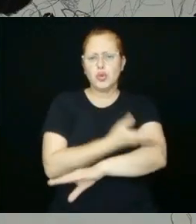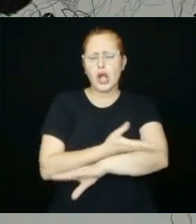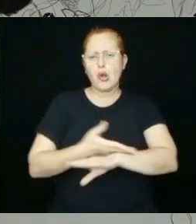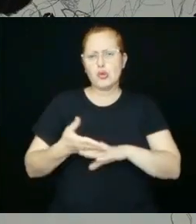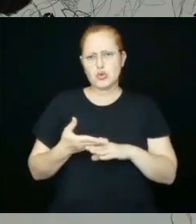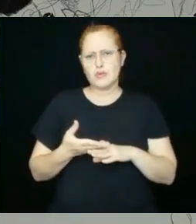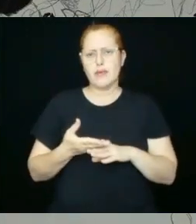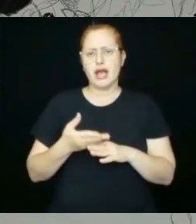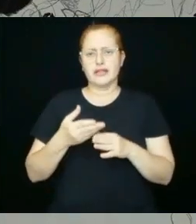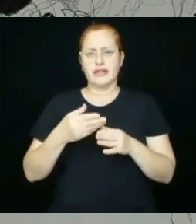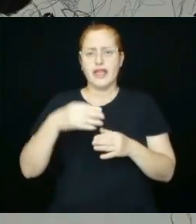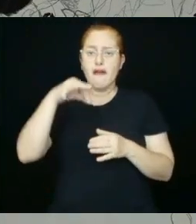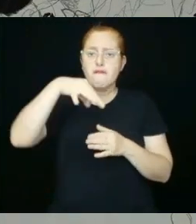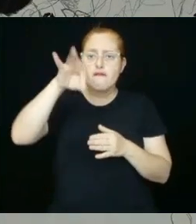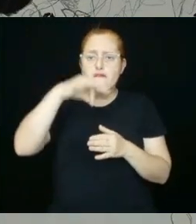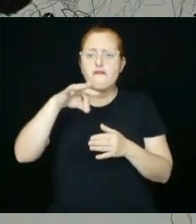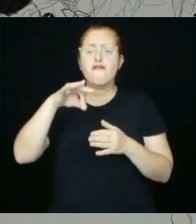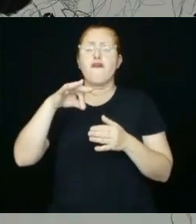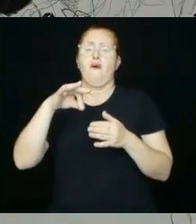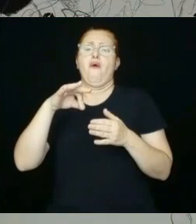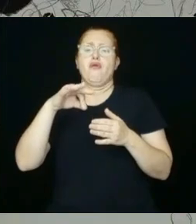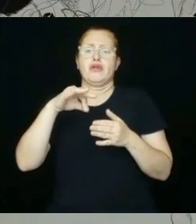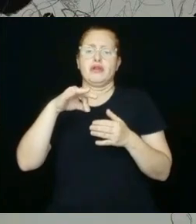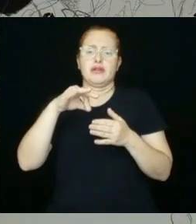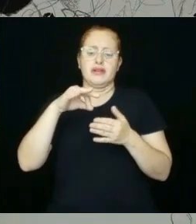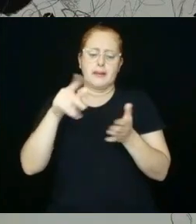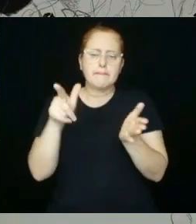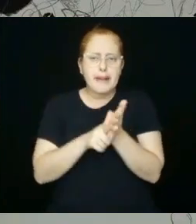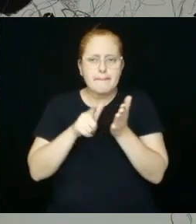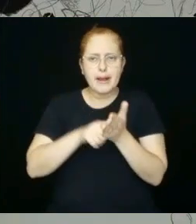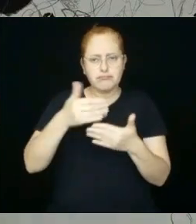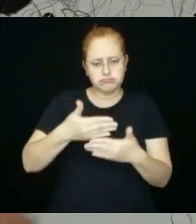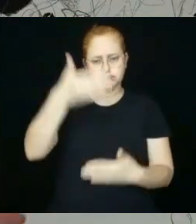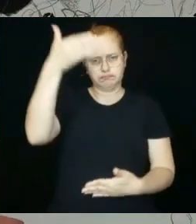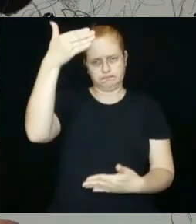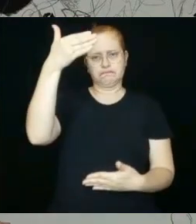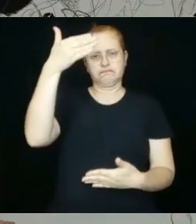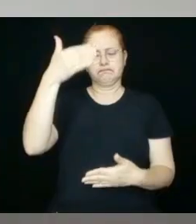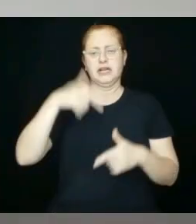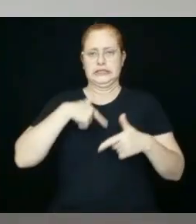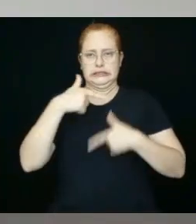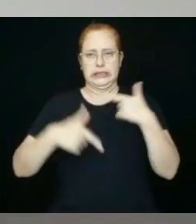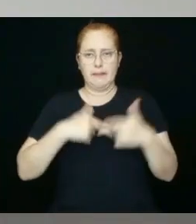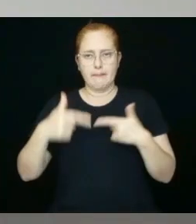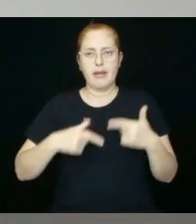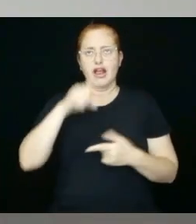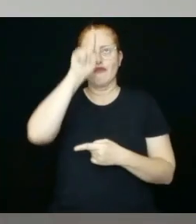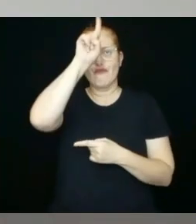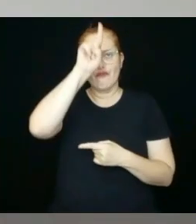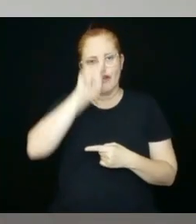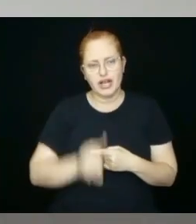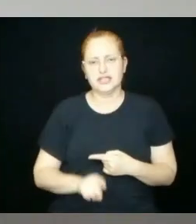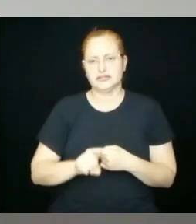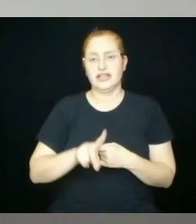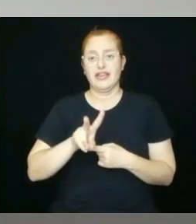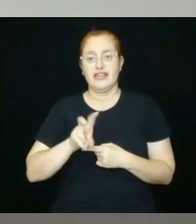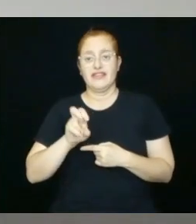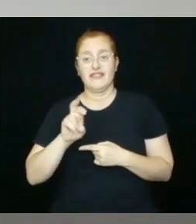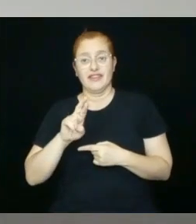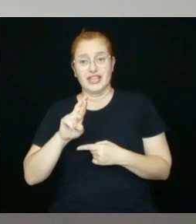até botar a folha na parede, né? Costumo. Então tu trabalha já na vertical, trabalho na vertical. Horizontal. Mas essa